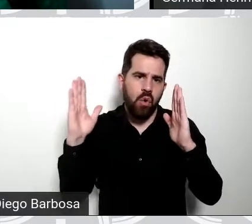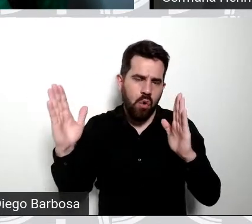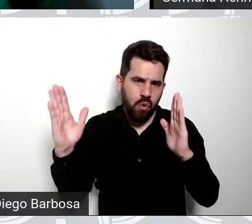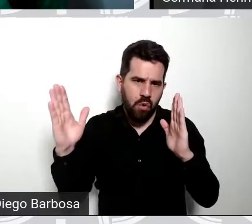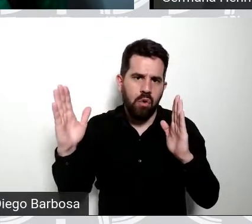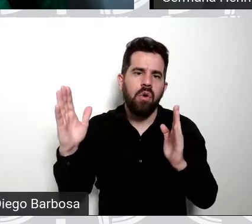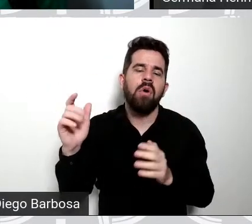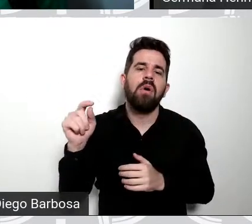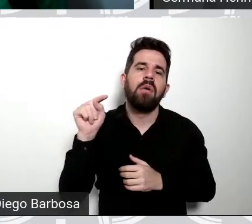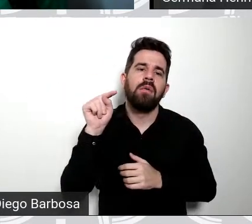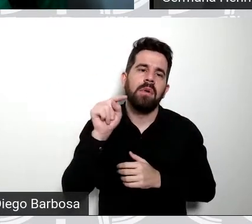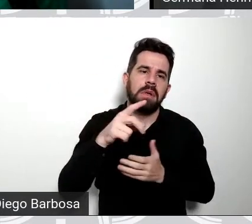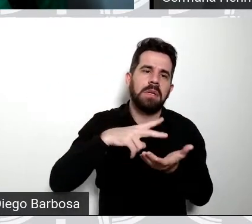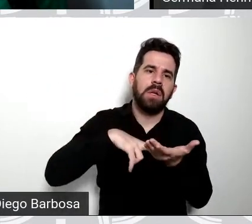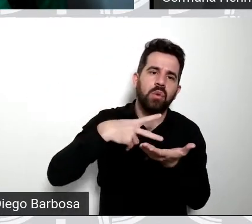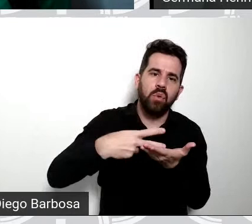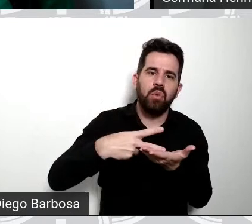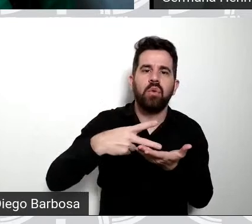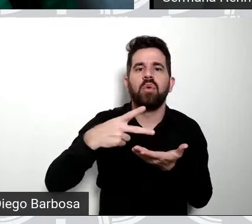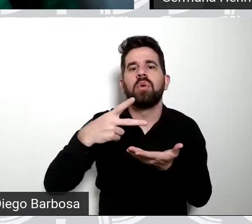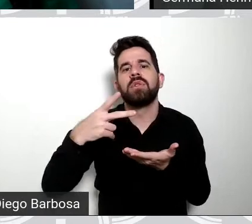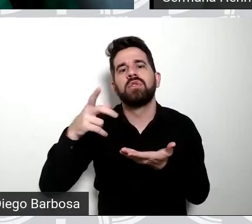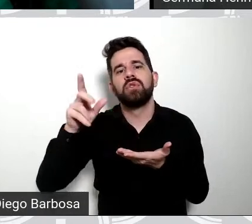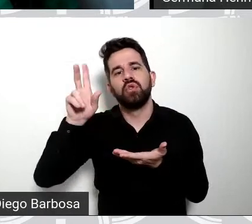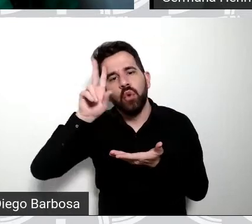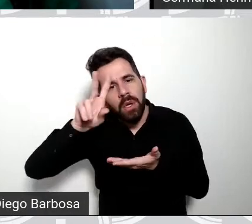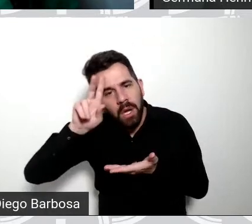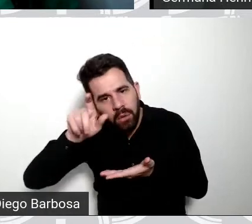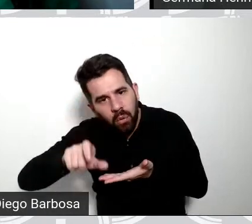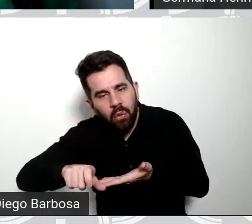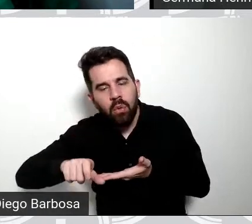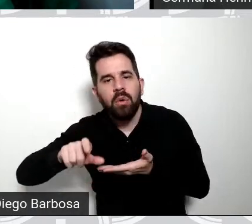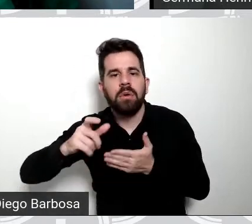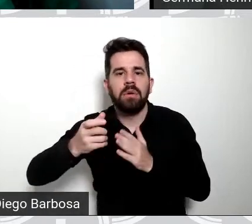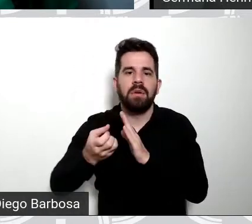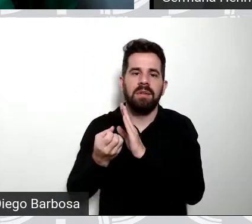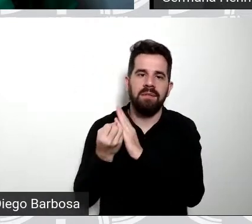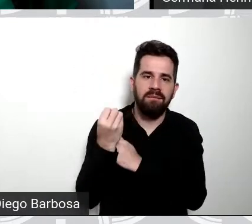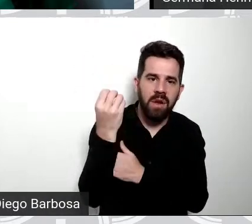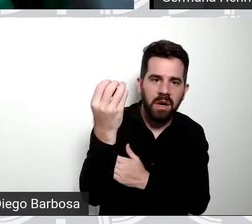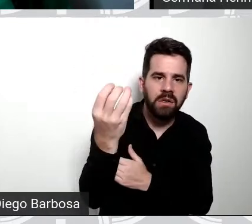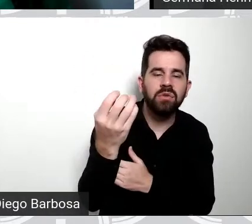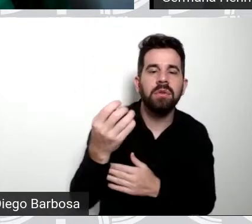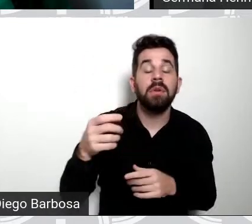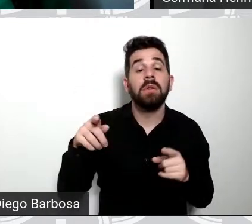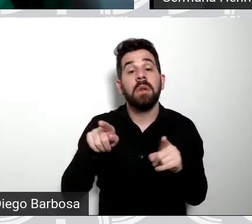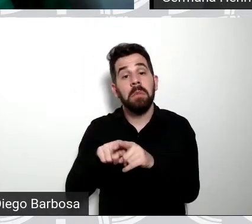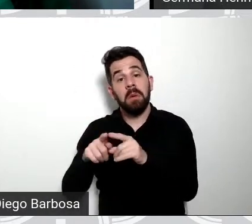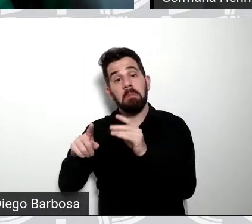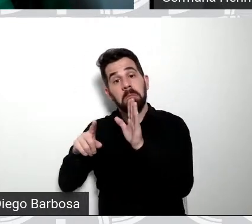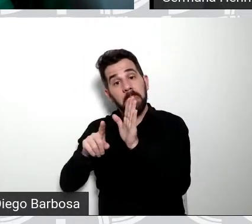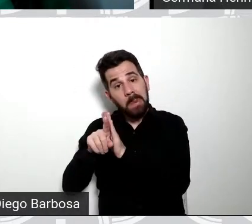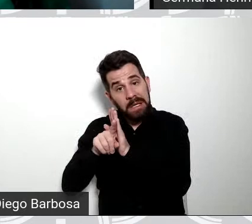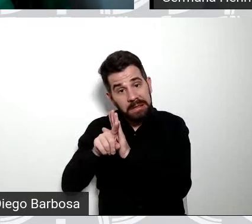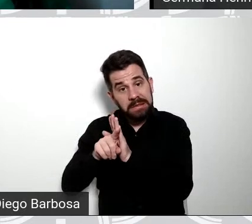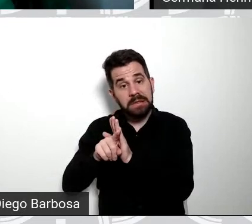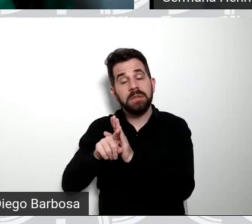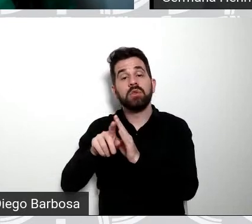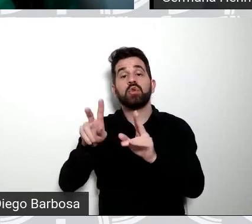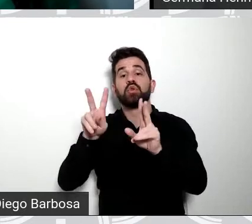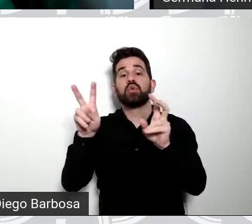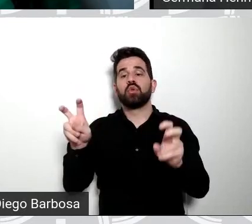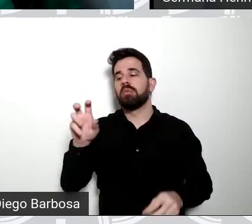viajantes, pesquisas também sobre a tradução do cânone brasileiro no